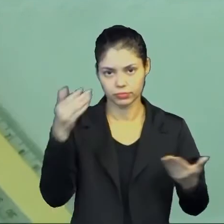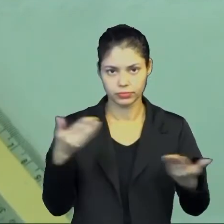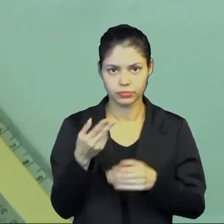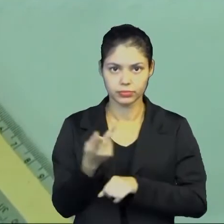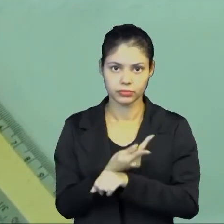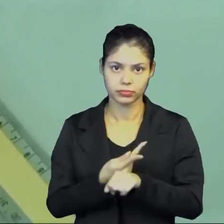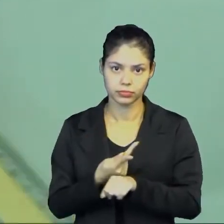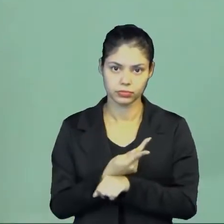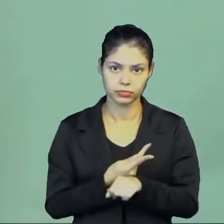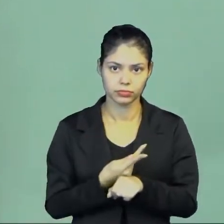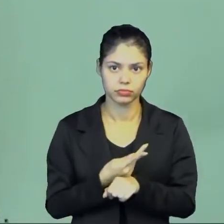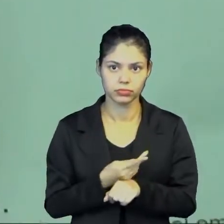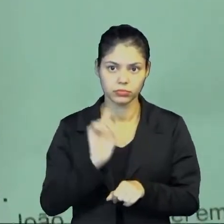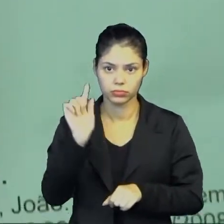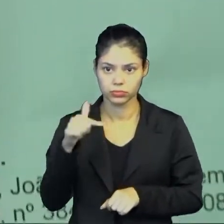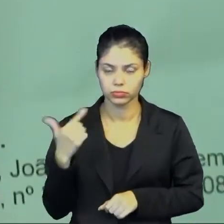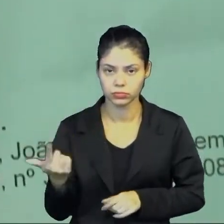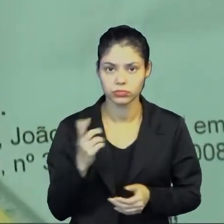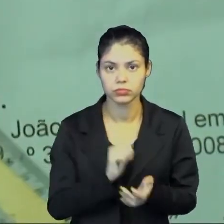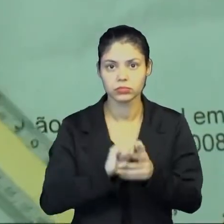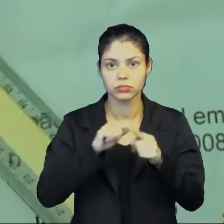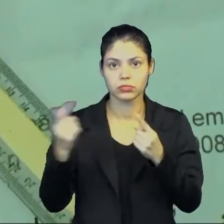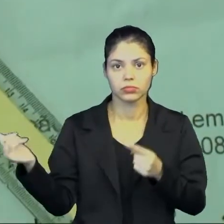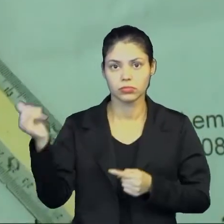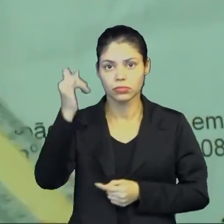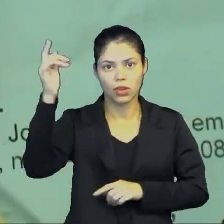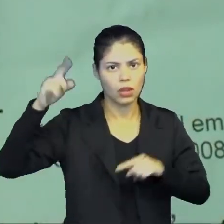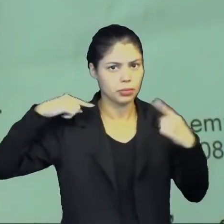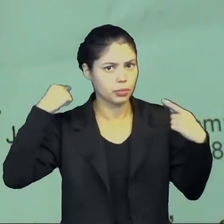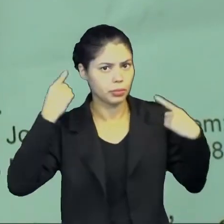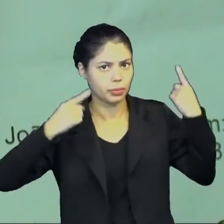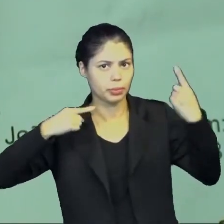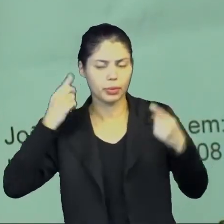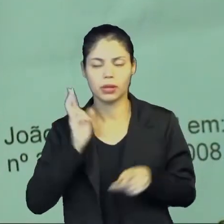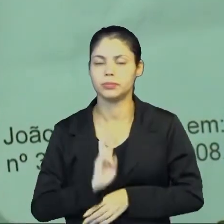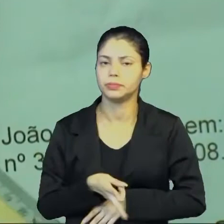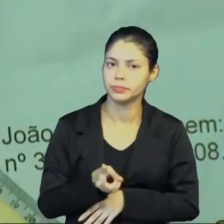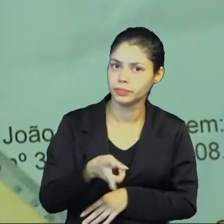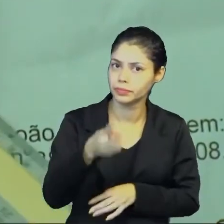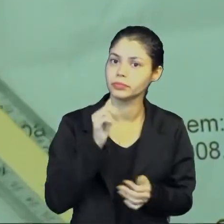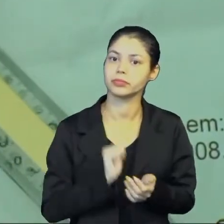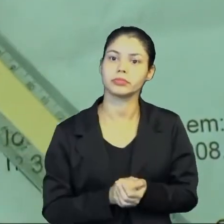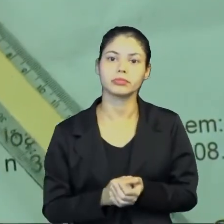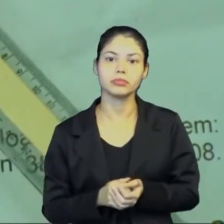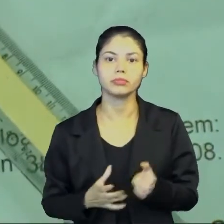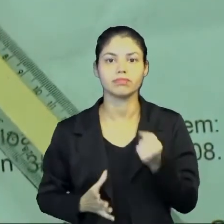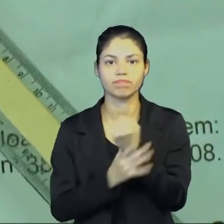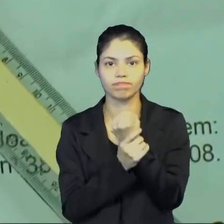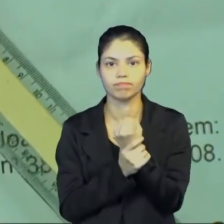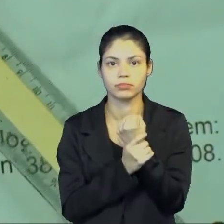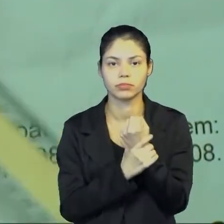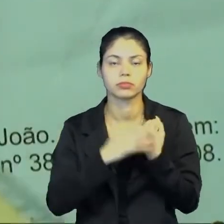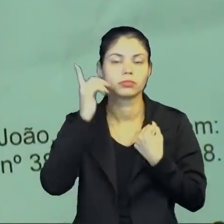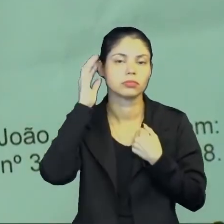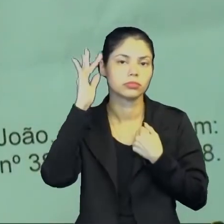do lado oculto. Mas as viagens malucas continuavam presas à